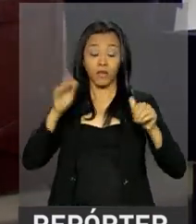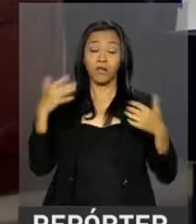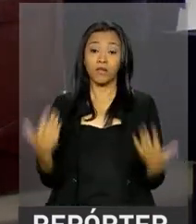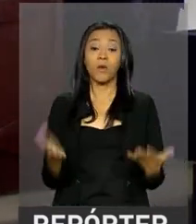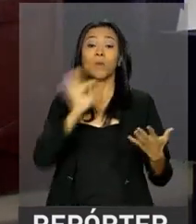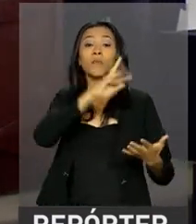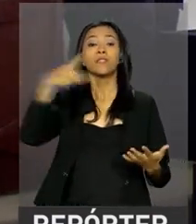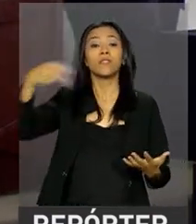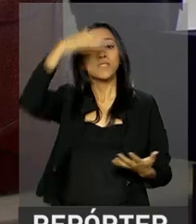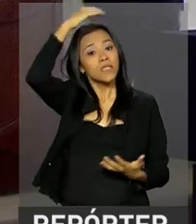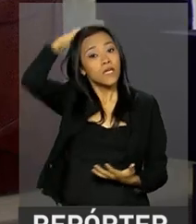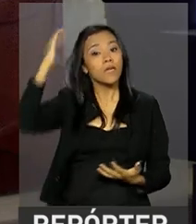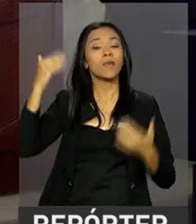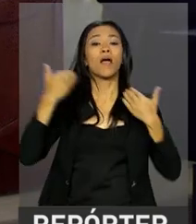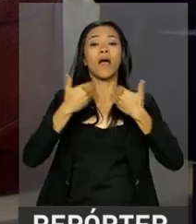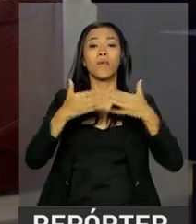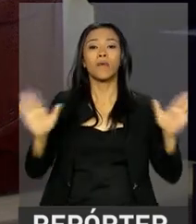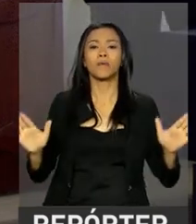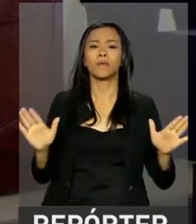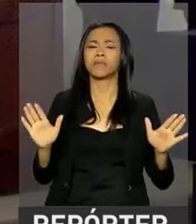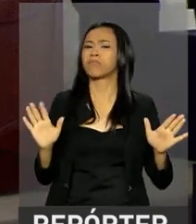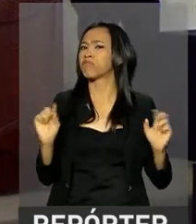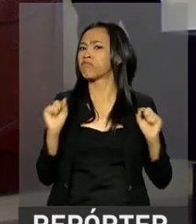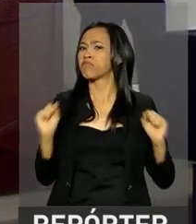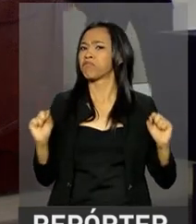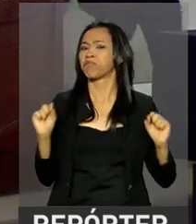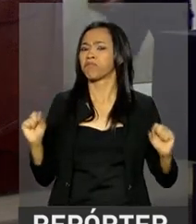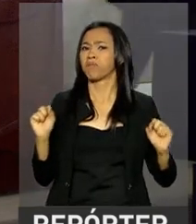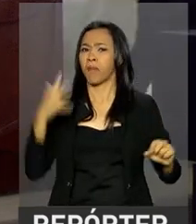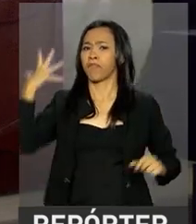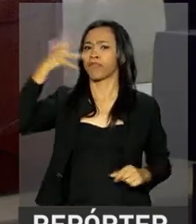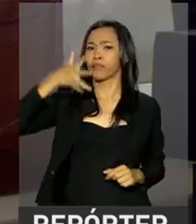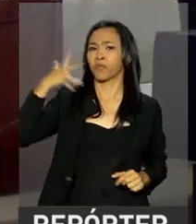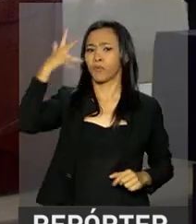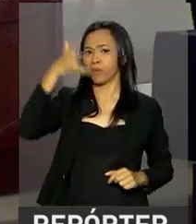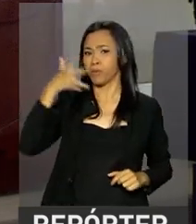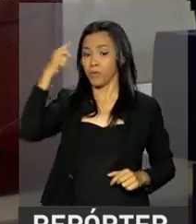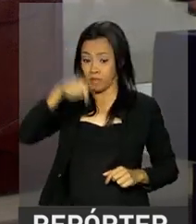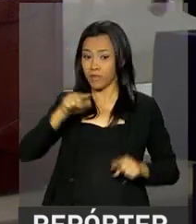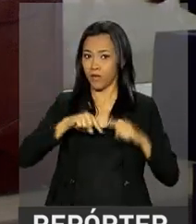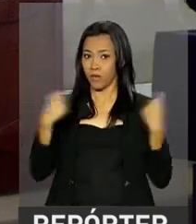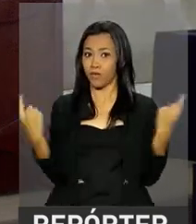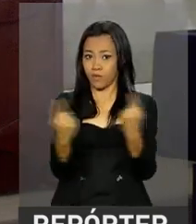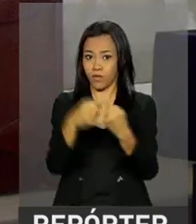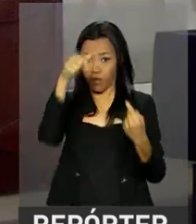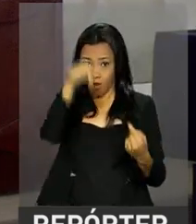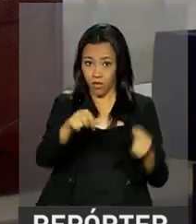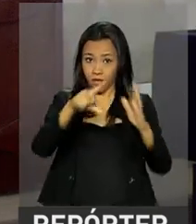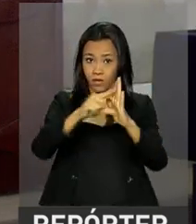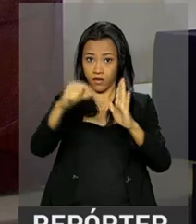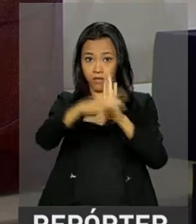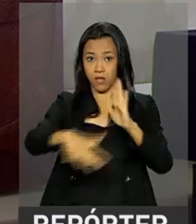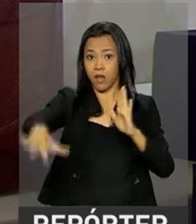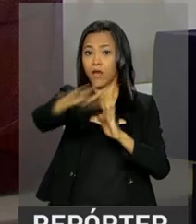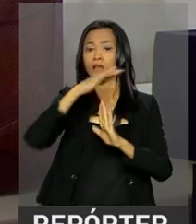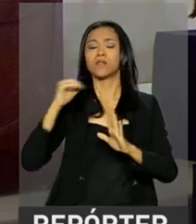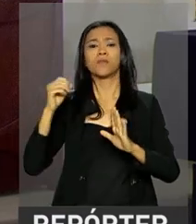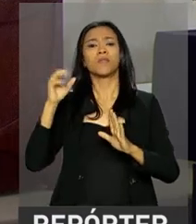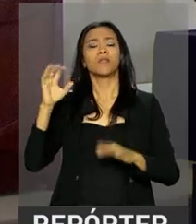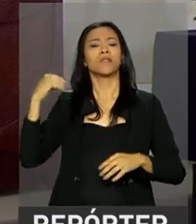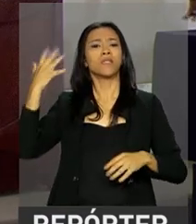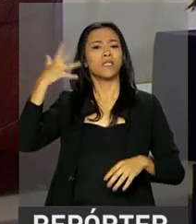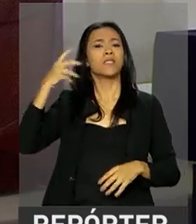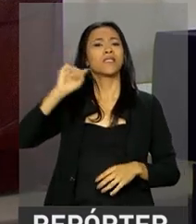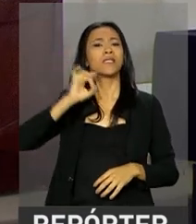Michel Temer faça uma abertura, uma fala na abertura dessa reunião aqui no Palácio do Planalto e passe a palavra